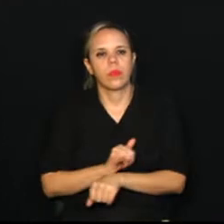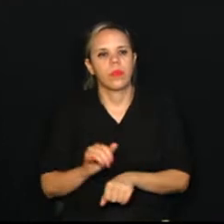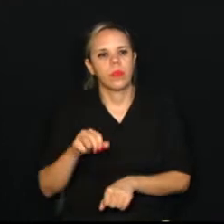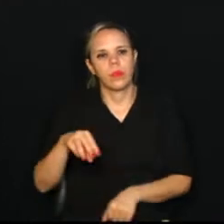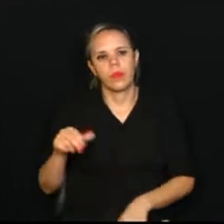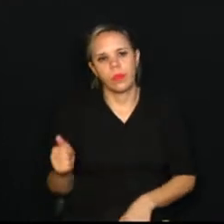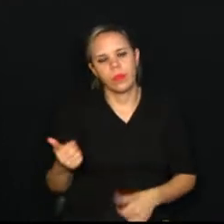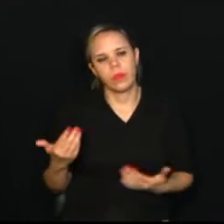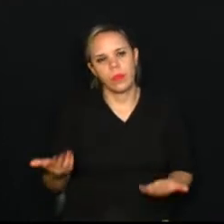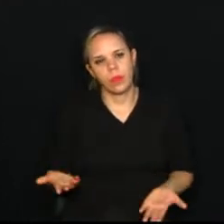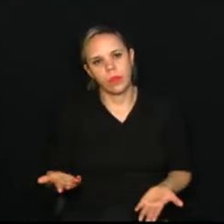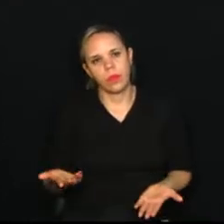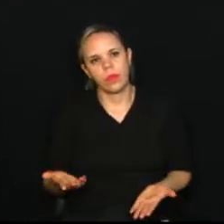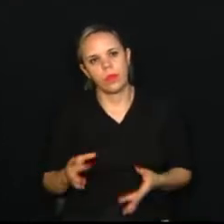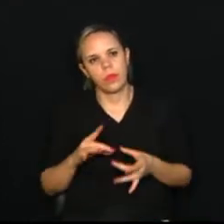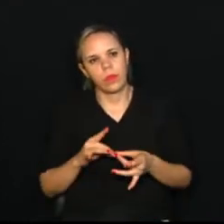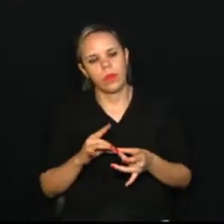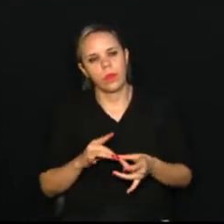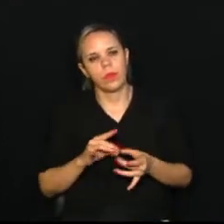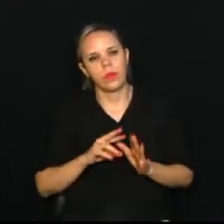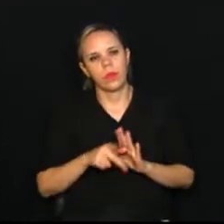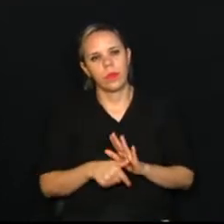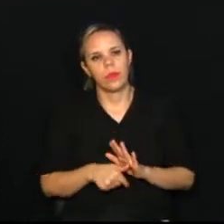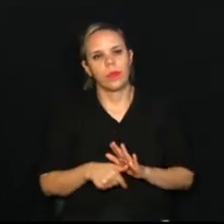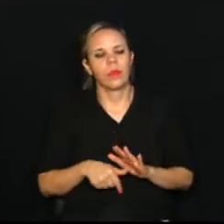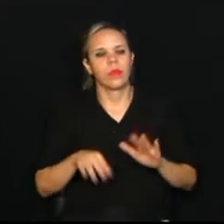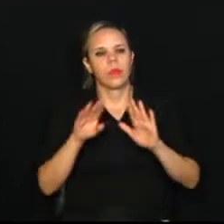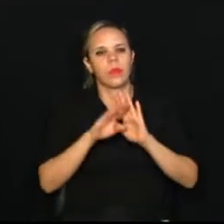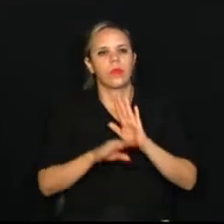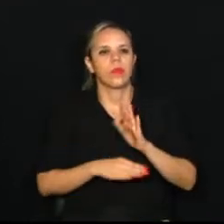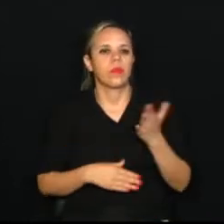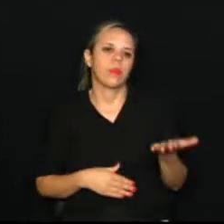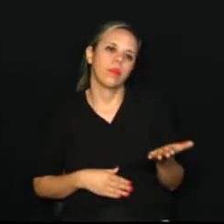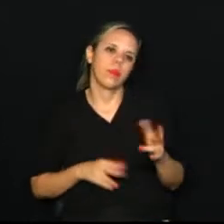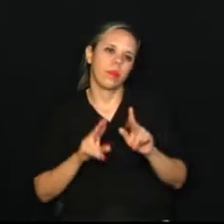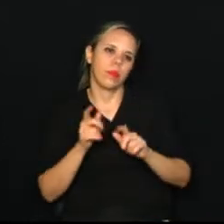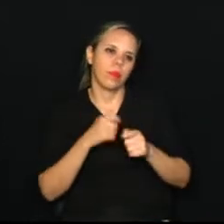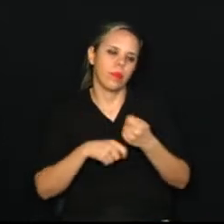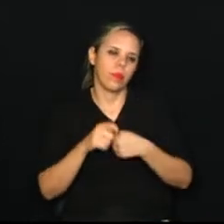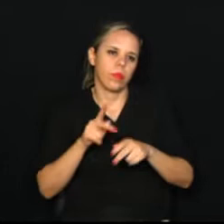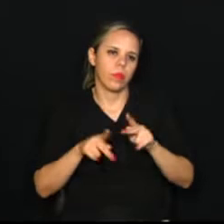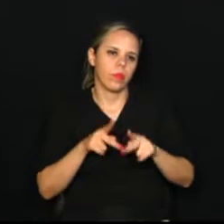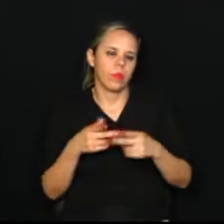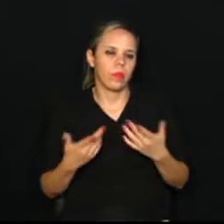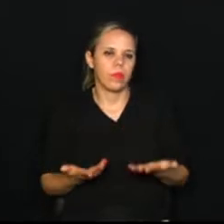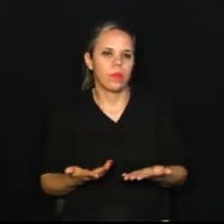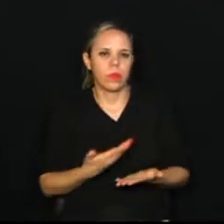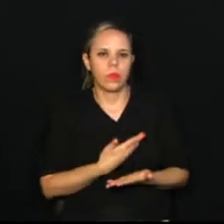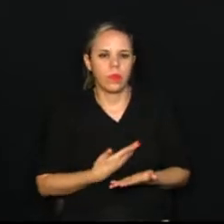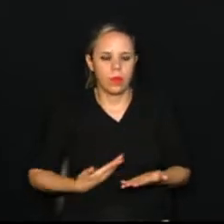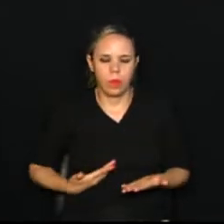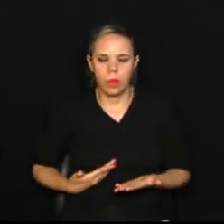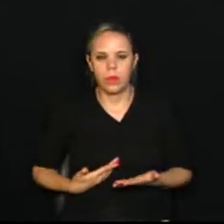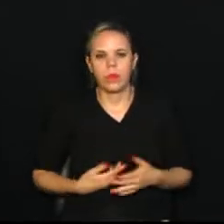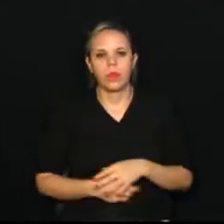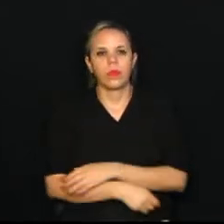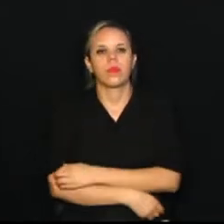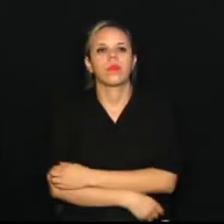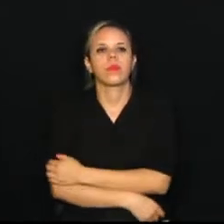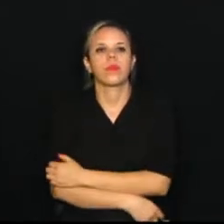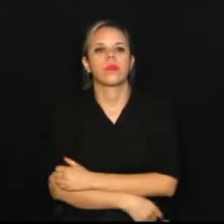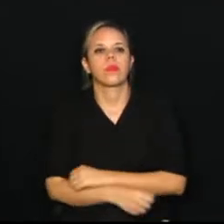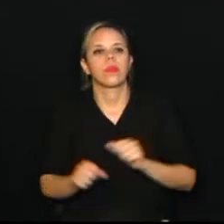ele está alicerçado sobre vários pilares, sobre a gestão das pessoas, uma governança